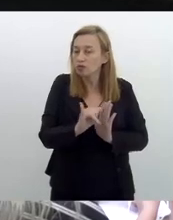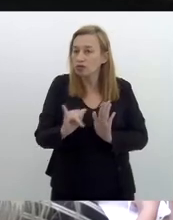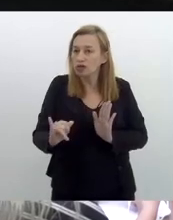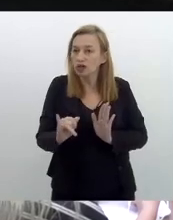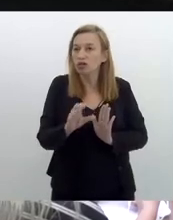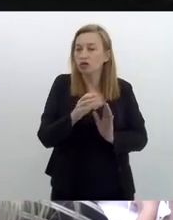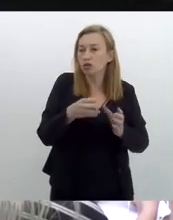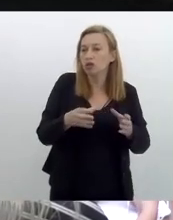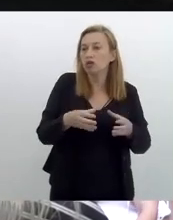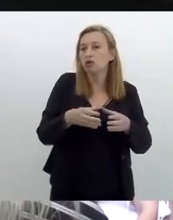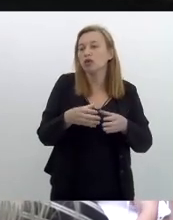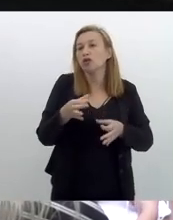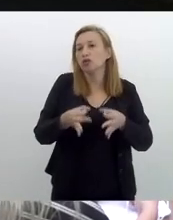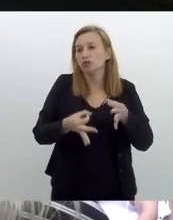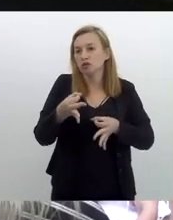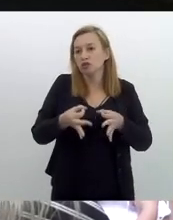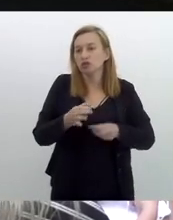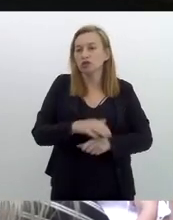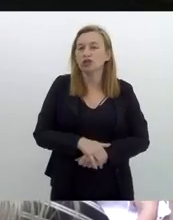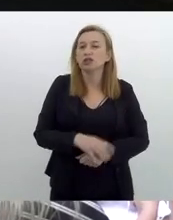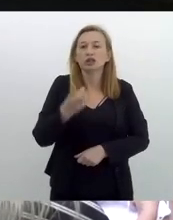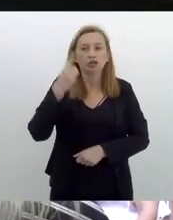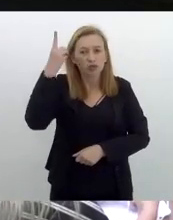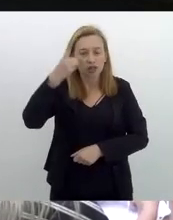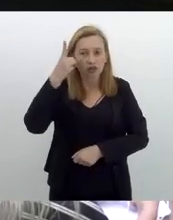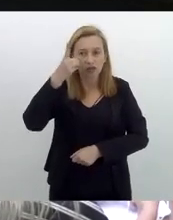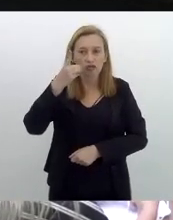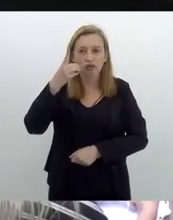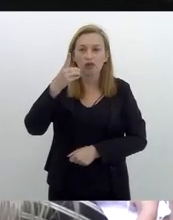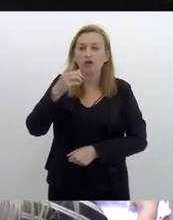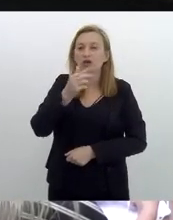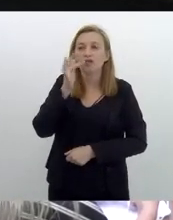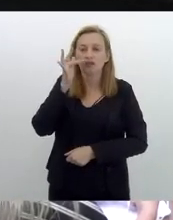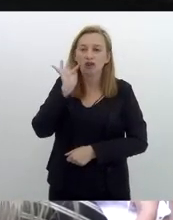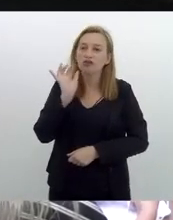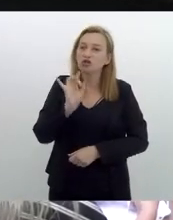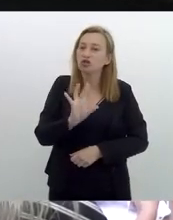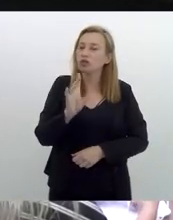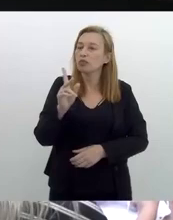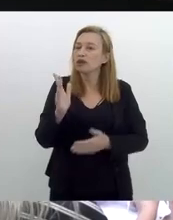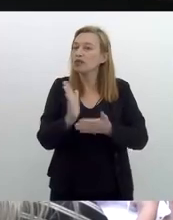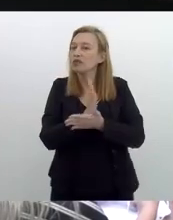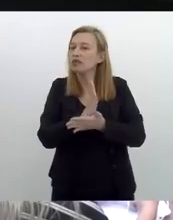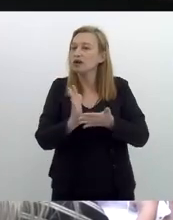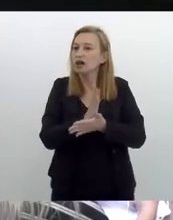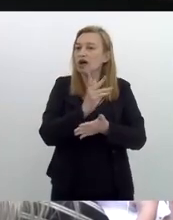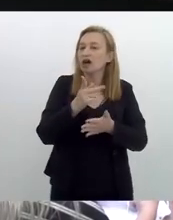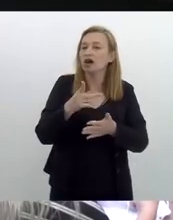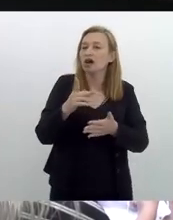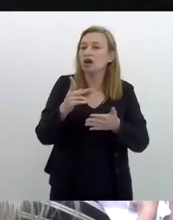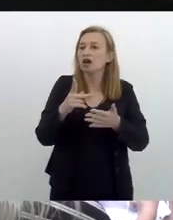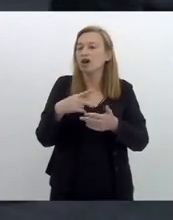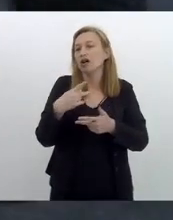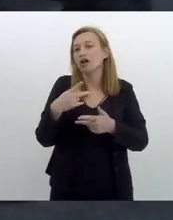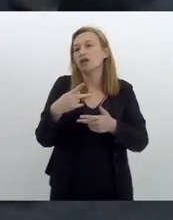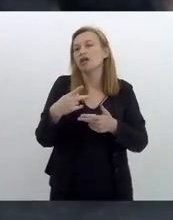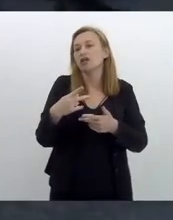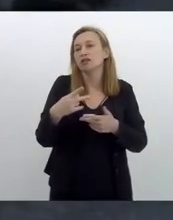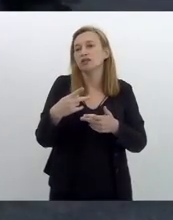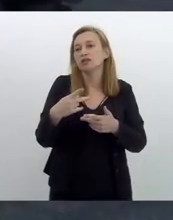deputado Flávio presidente só para agregar alguns pontos ao que a líder Renata Souza trouxe